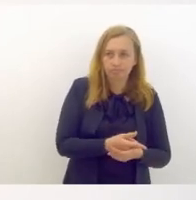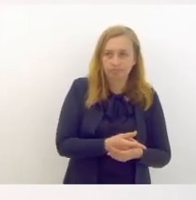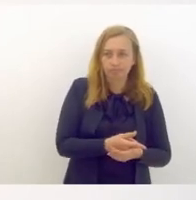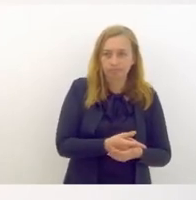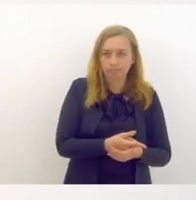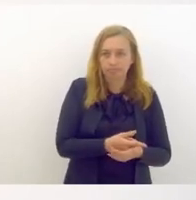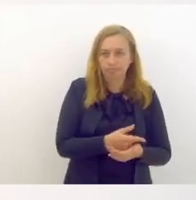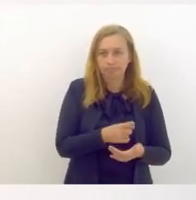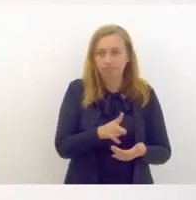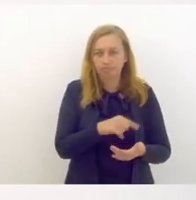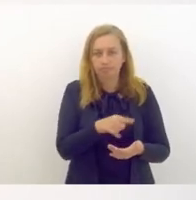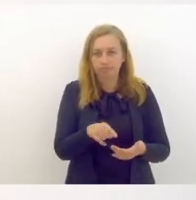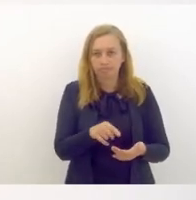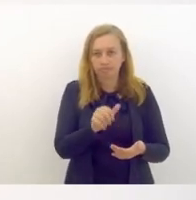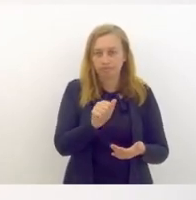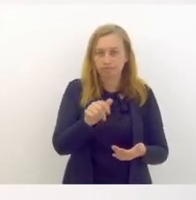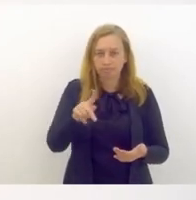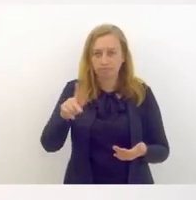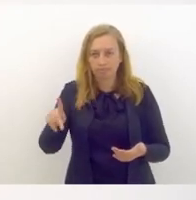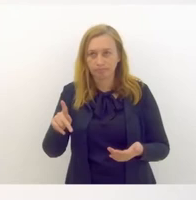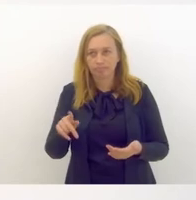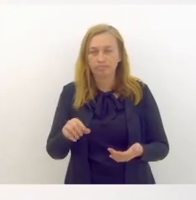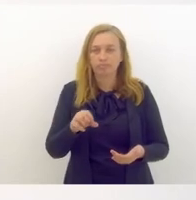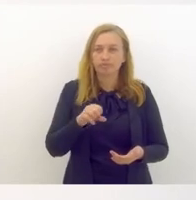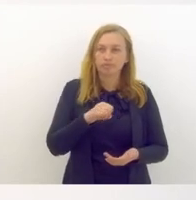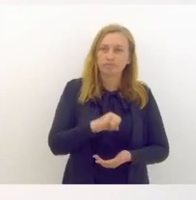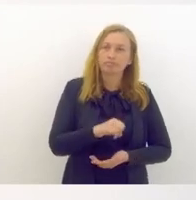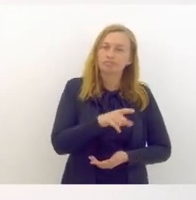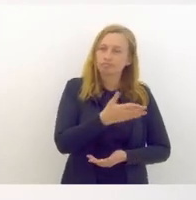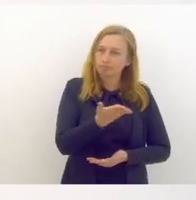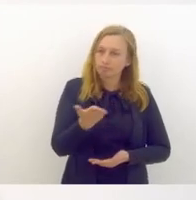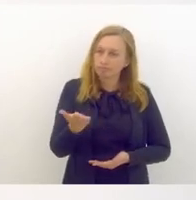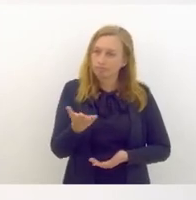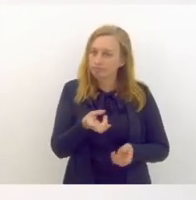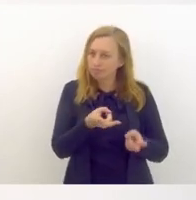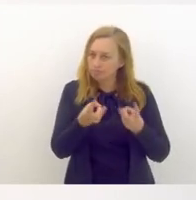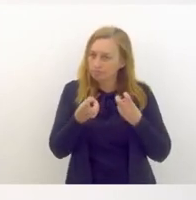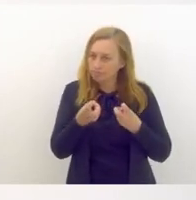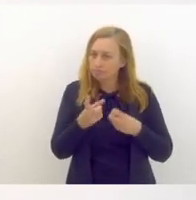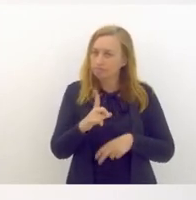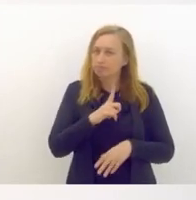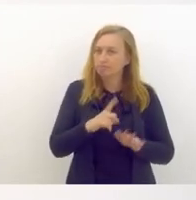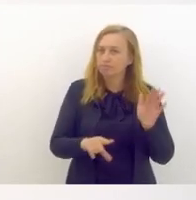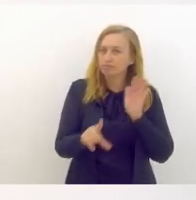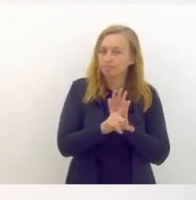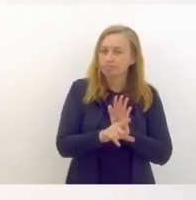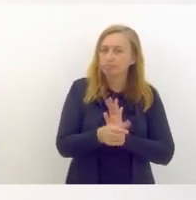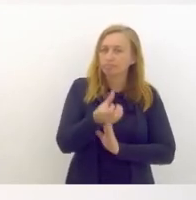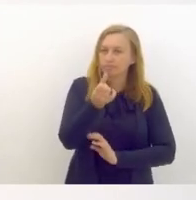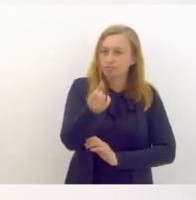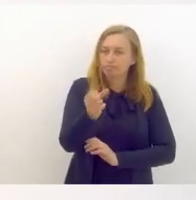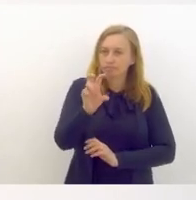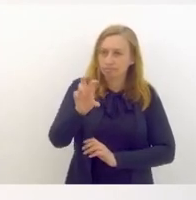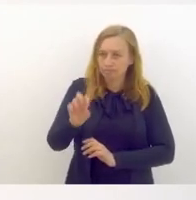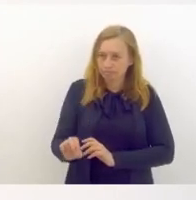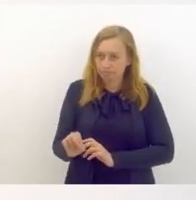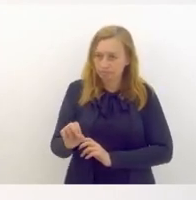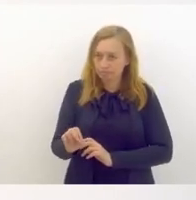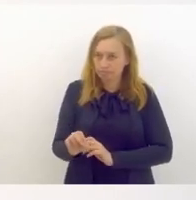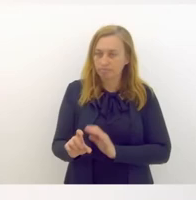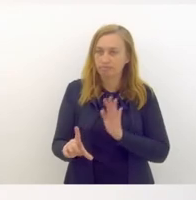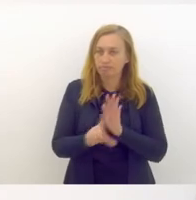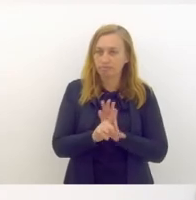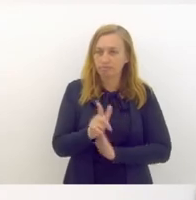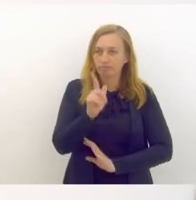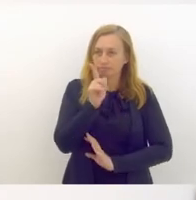APP. Se vocês levantarem, tem a Lei 650, que é a nossa Lei das